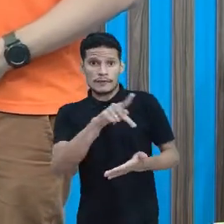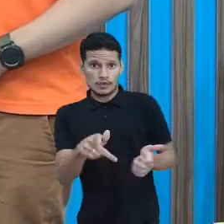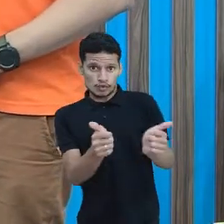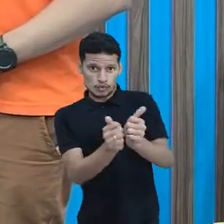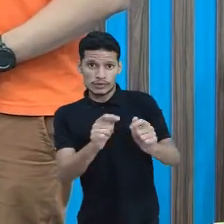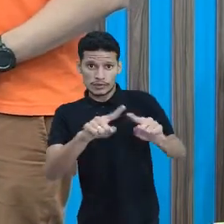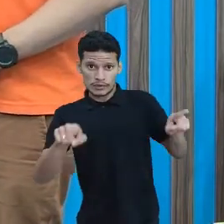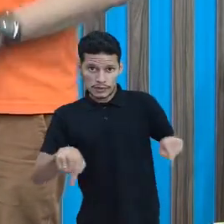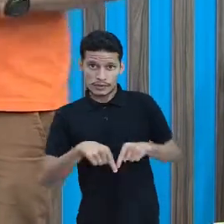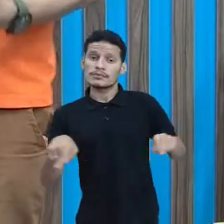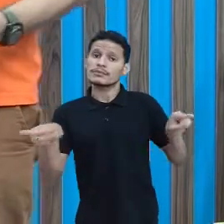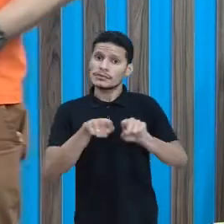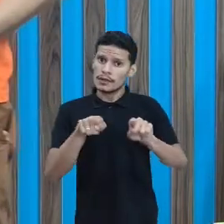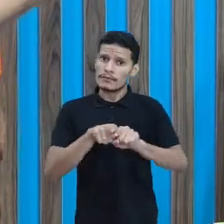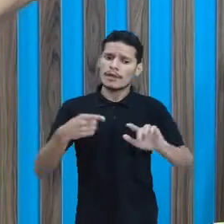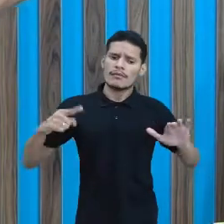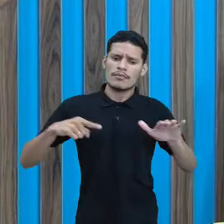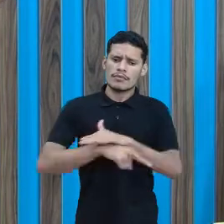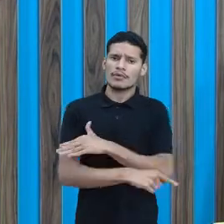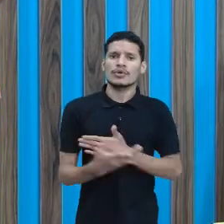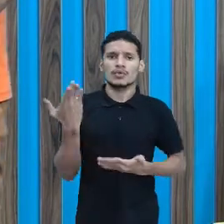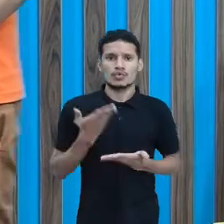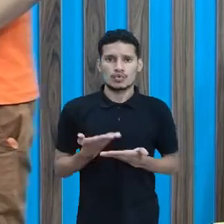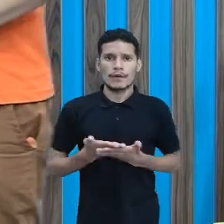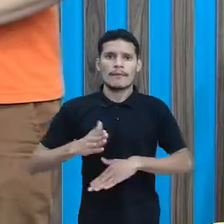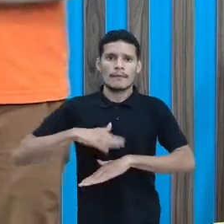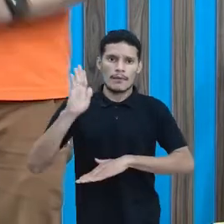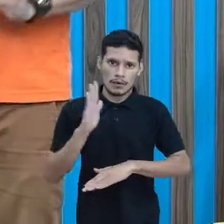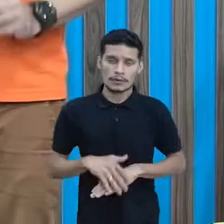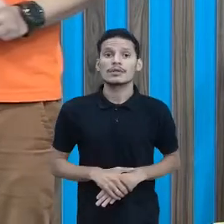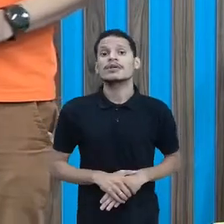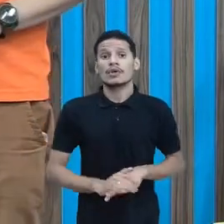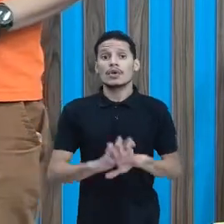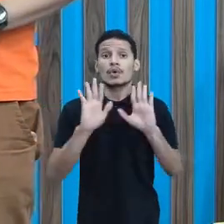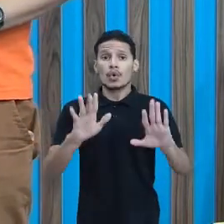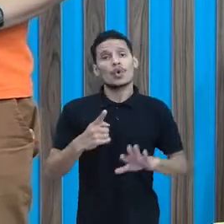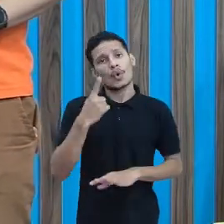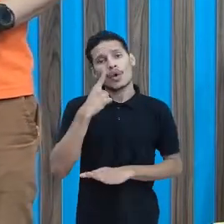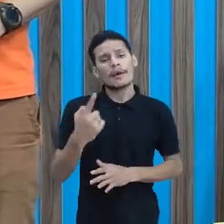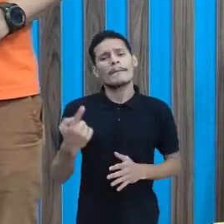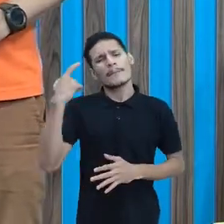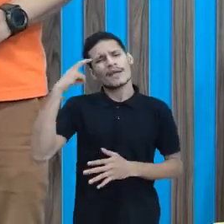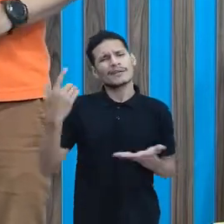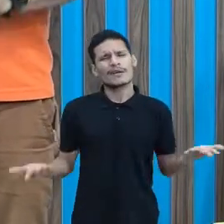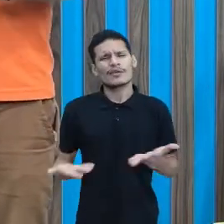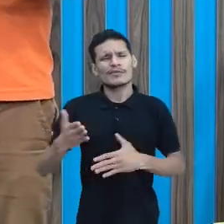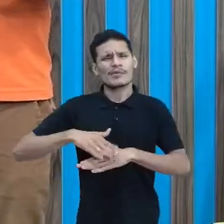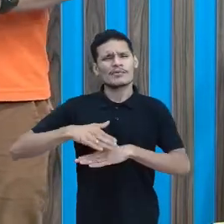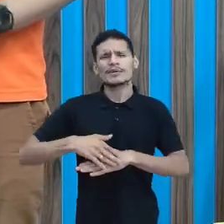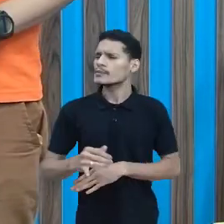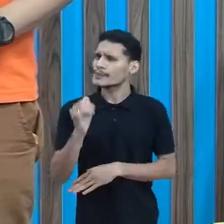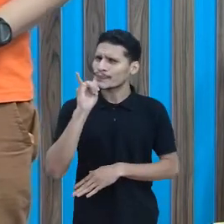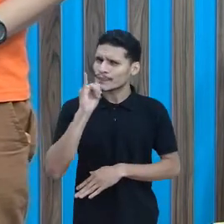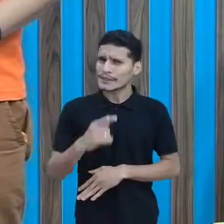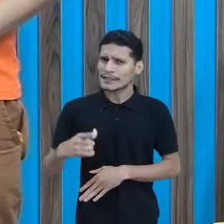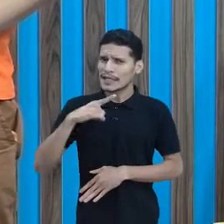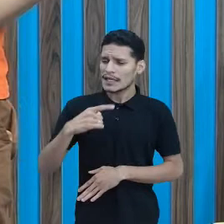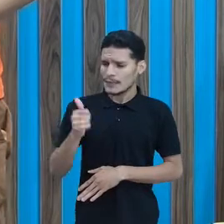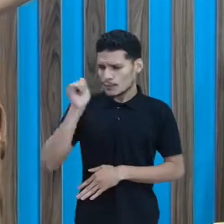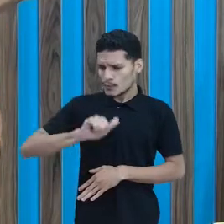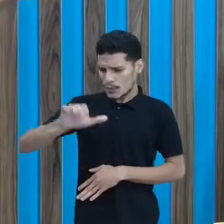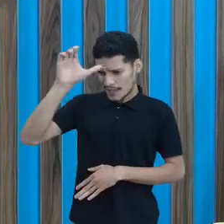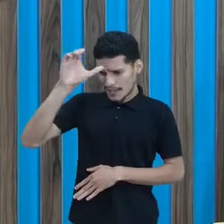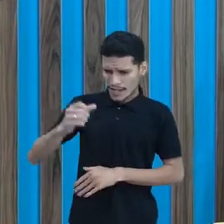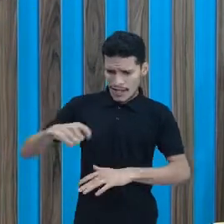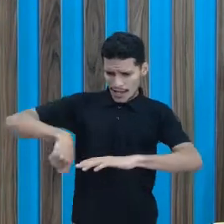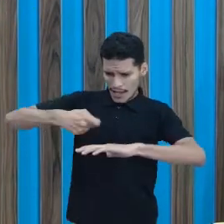pode ver mais a fundo, mais detalhes. Então vamos imaginar uma situação aqui, tá? Tá lá uma tiazinha sozinha